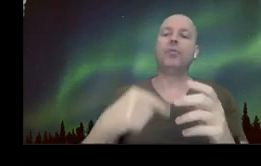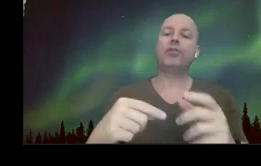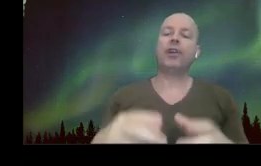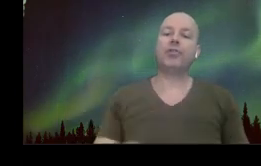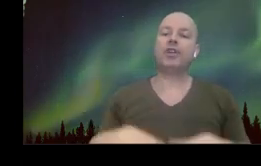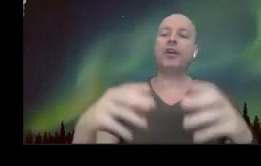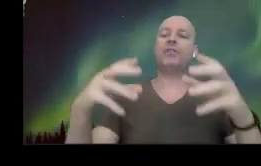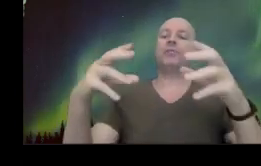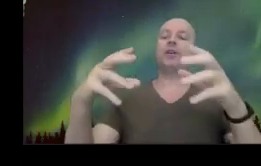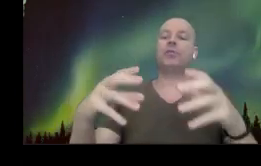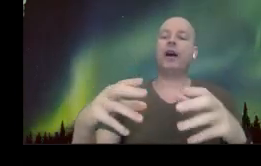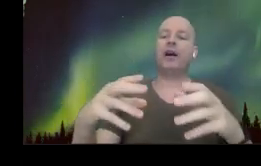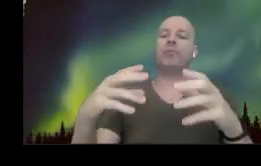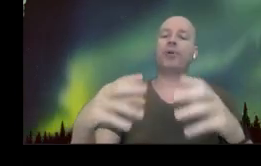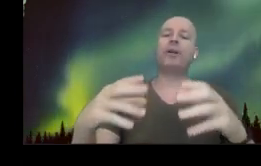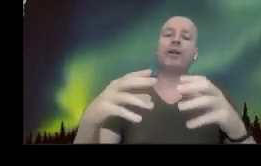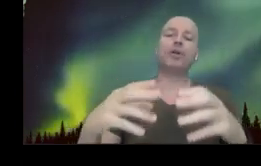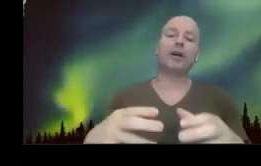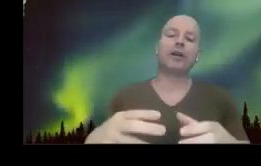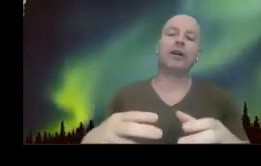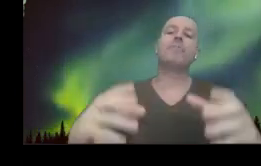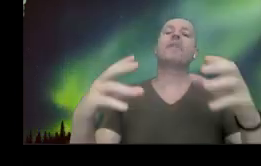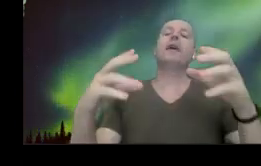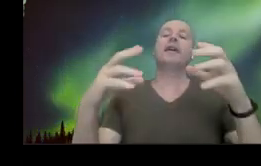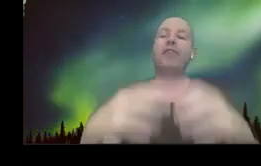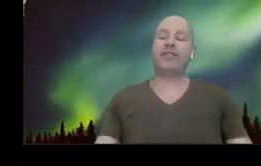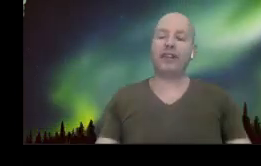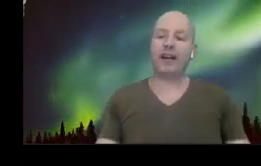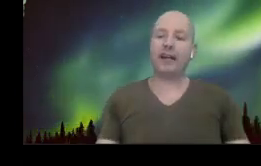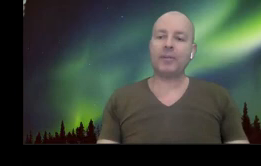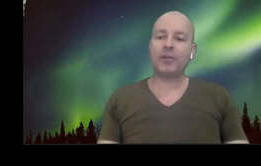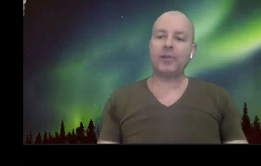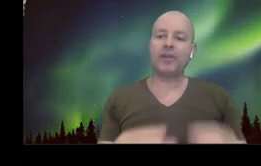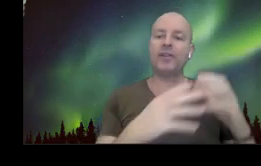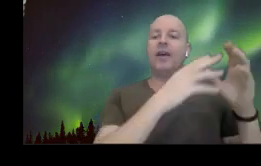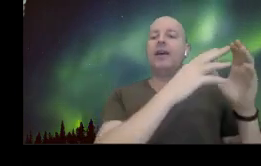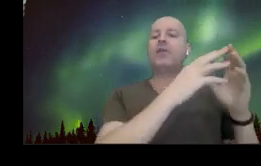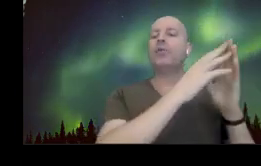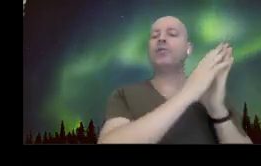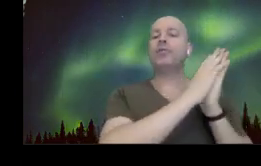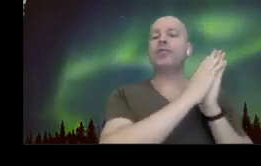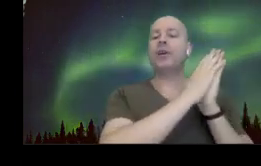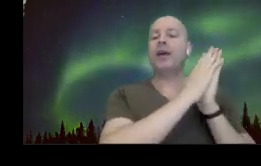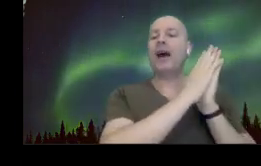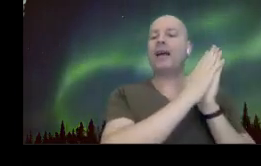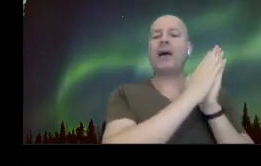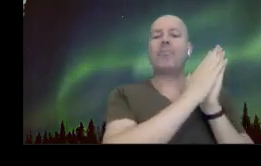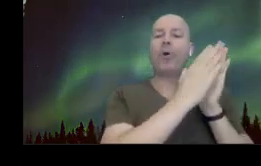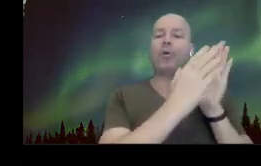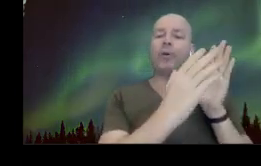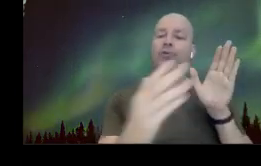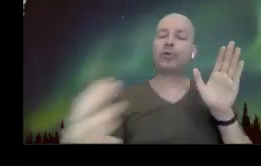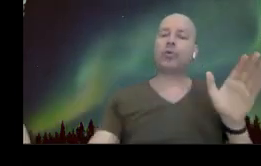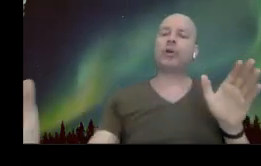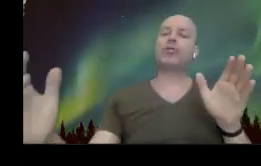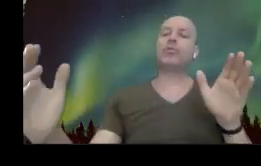novo um processo de enriquecimento da água por matéria orgânica que vai ser degradada mais uma vez. E com isso você